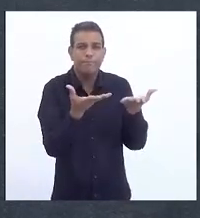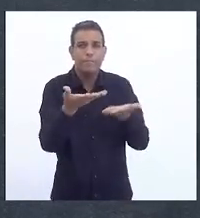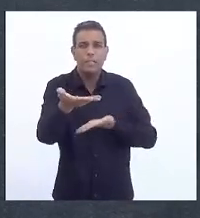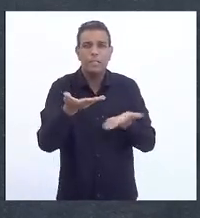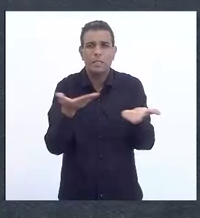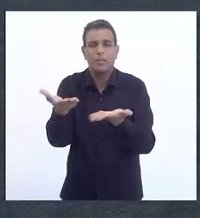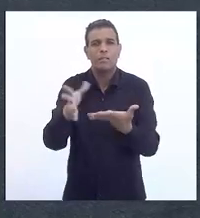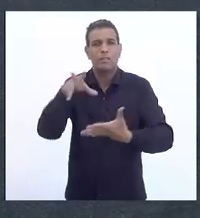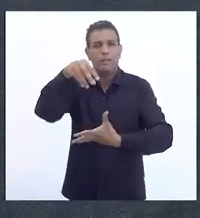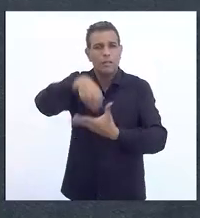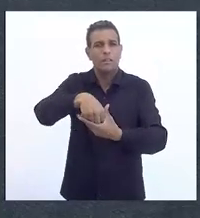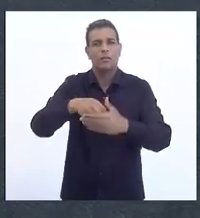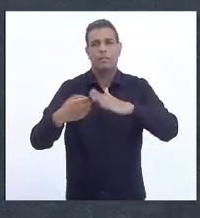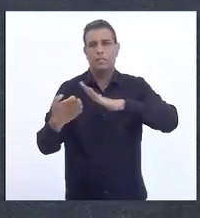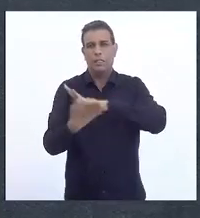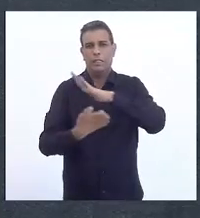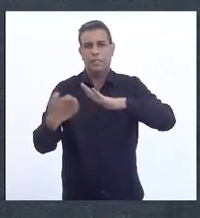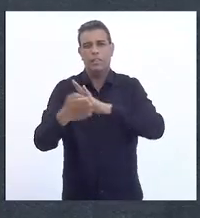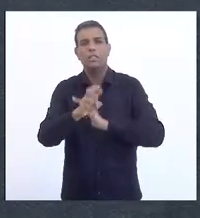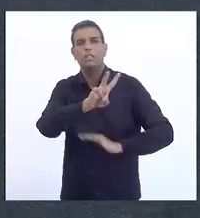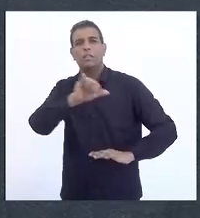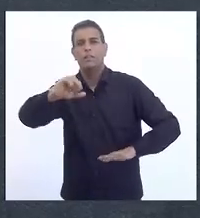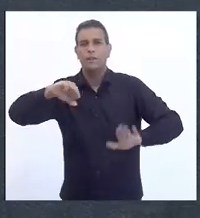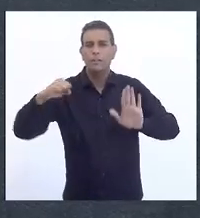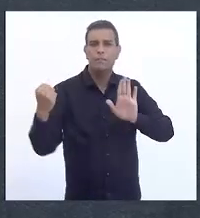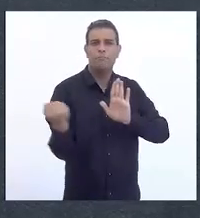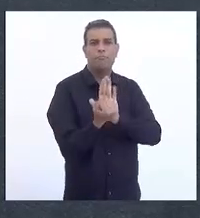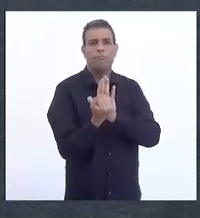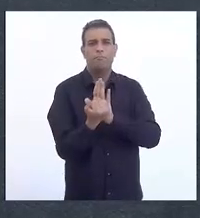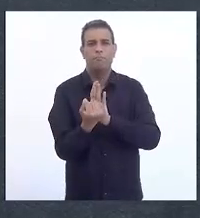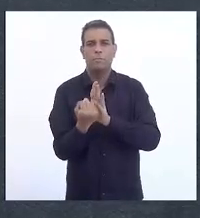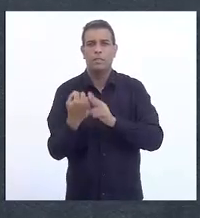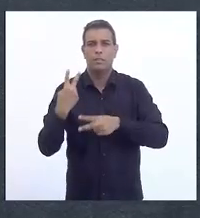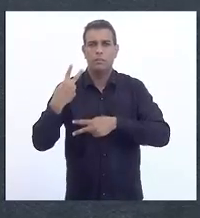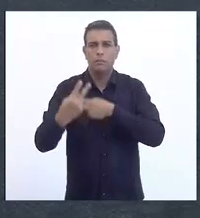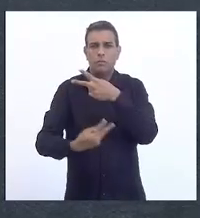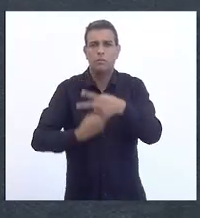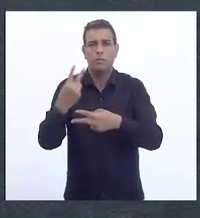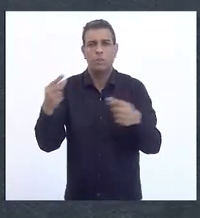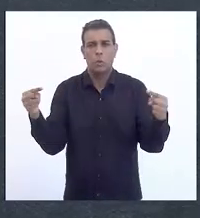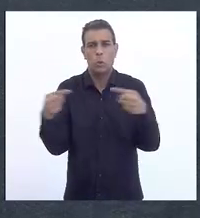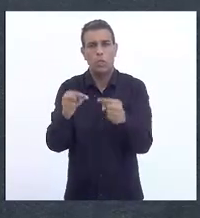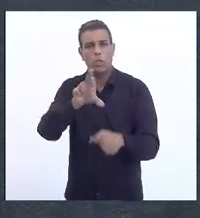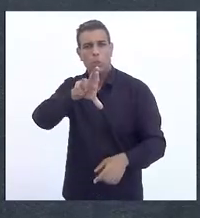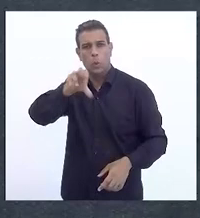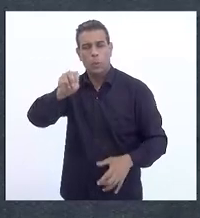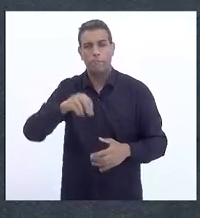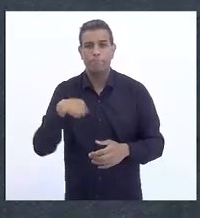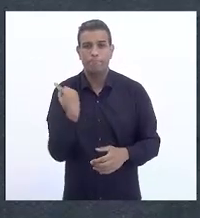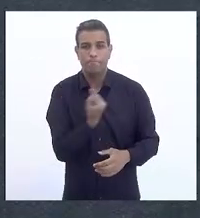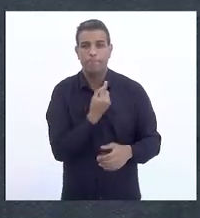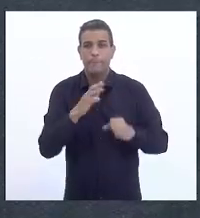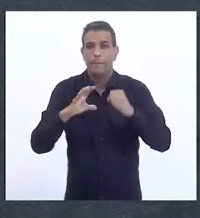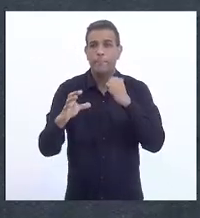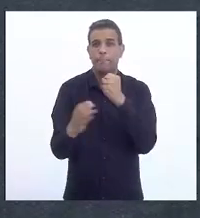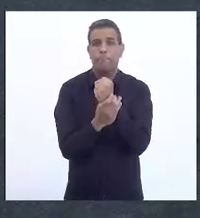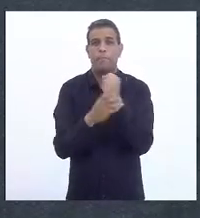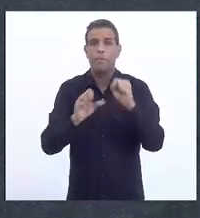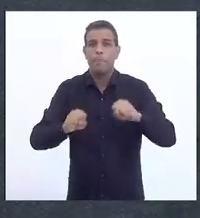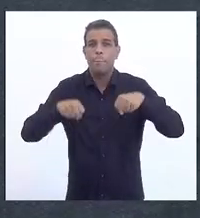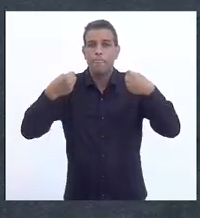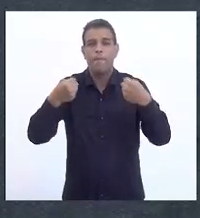serviços dessa empresa ela vai impactar nos próximos períodos aqui no estado do Rio de Janeiro. Então, garantir a